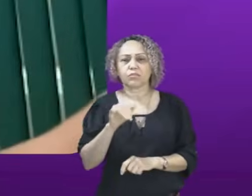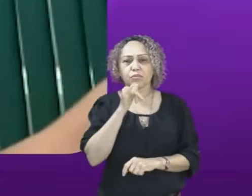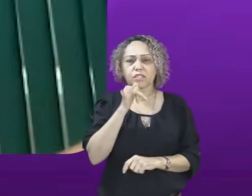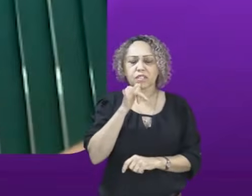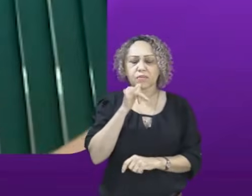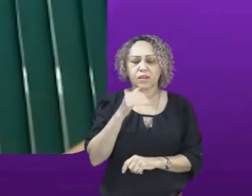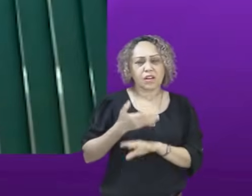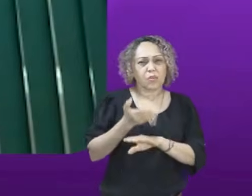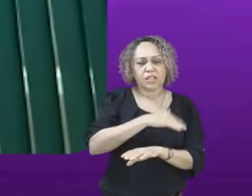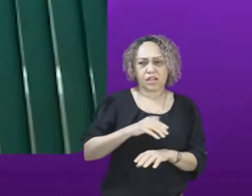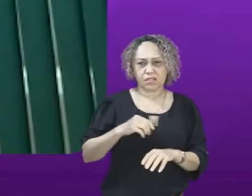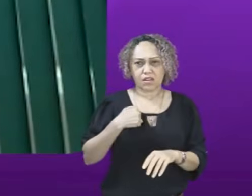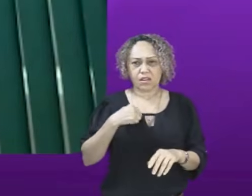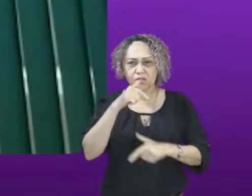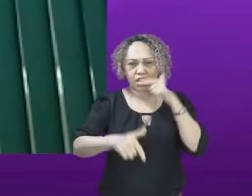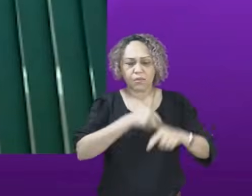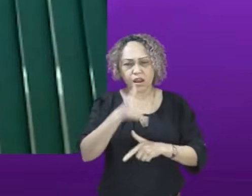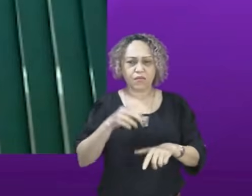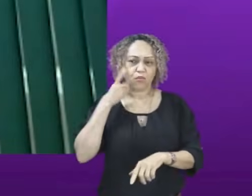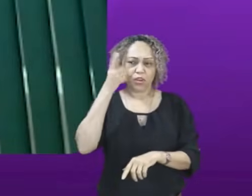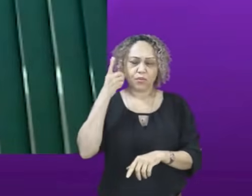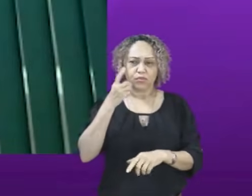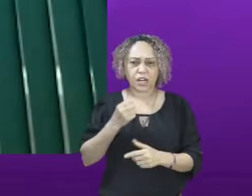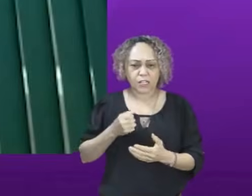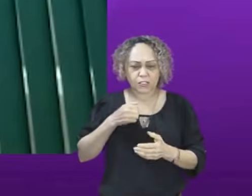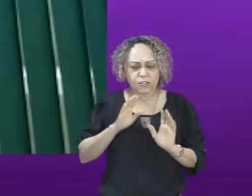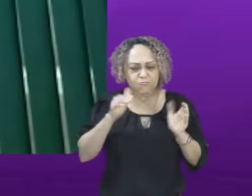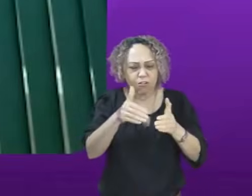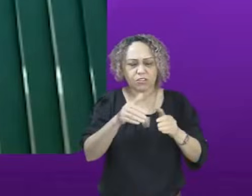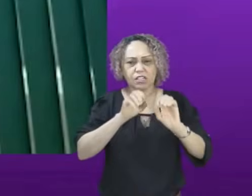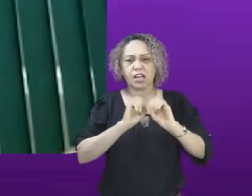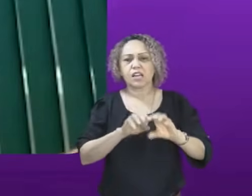eu trabalhava, ele está interessado em saber o que vai ser